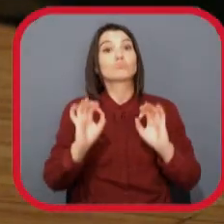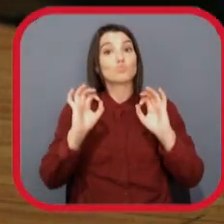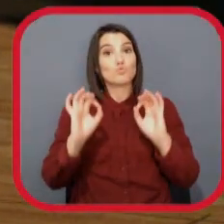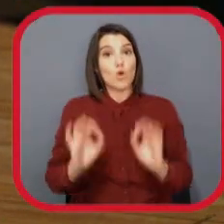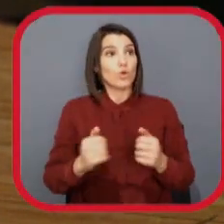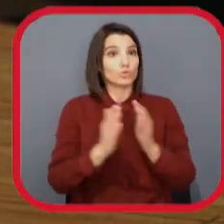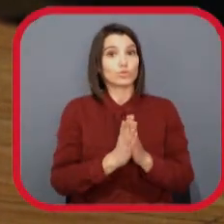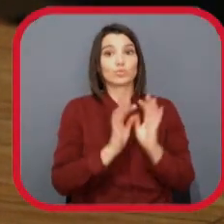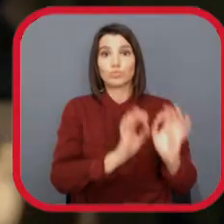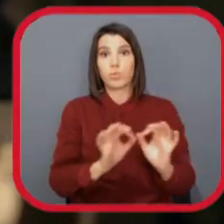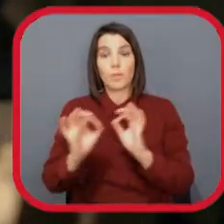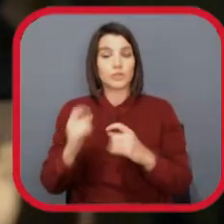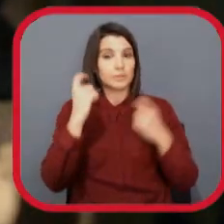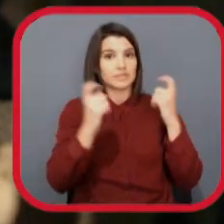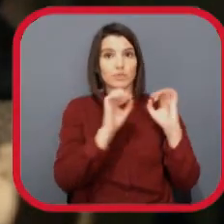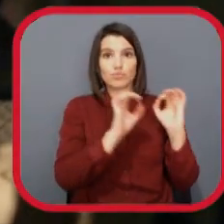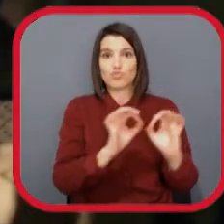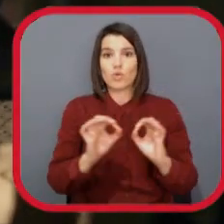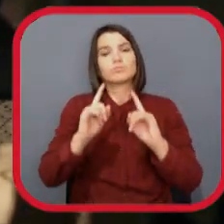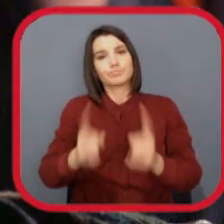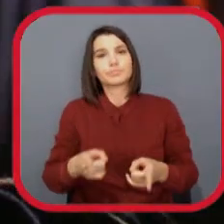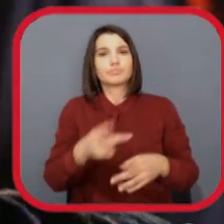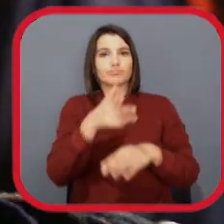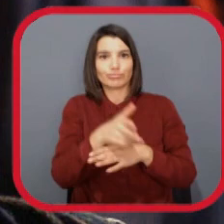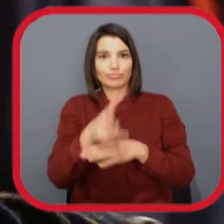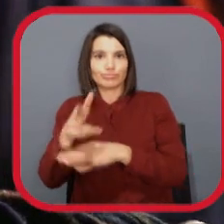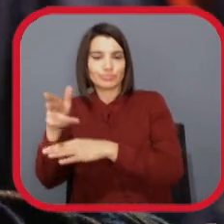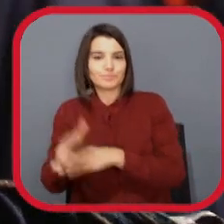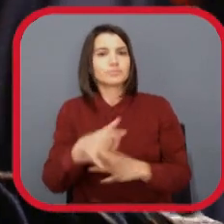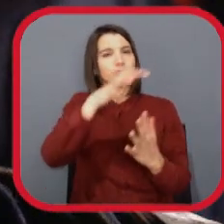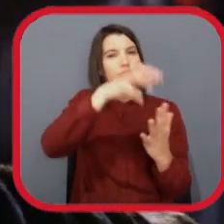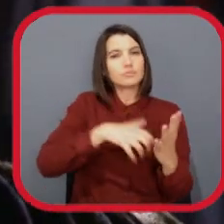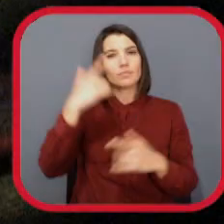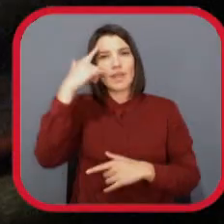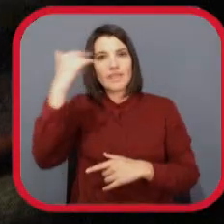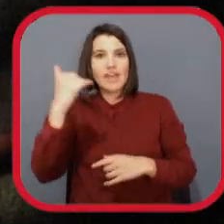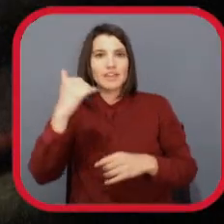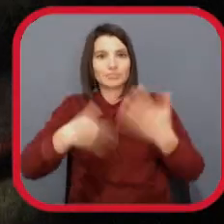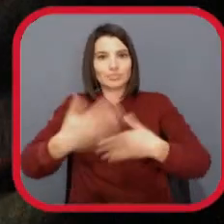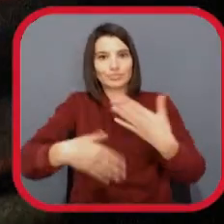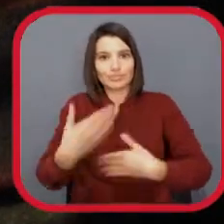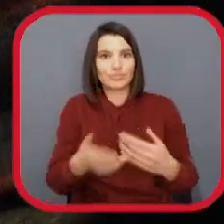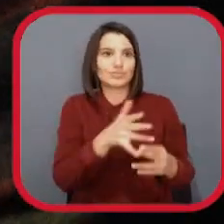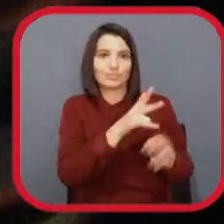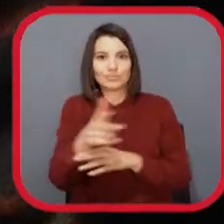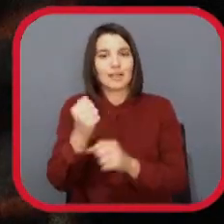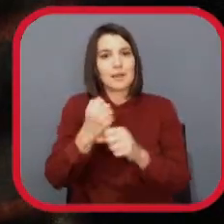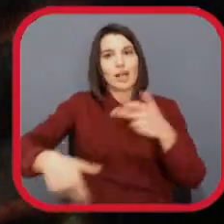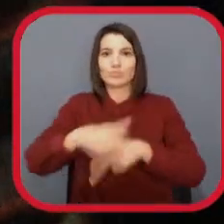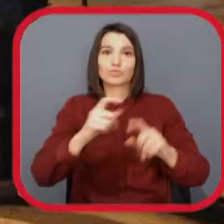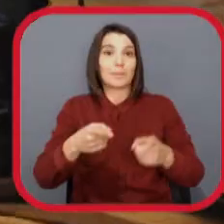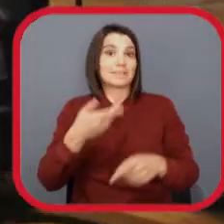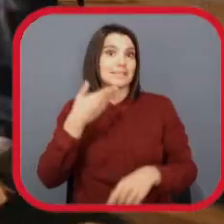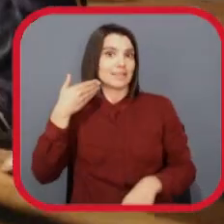Chegado o momento em que tudo está pensado e planeado, passa-se à ação. Nas rodagens, o texto e as ideias ganham vida. O